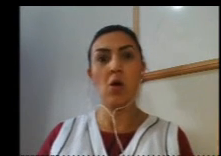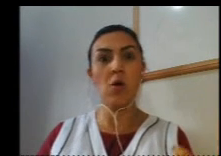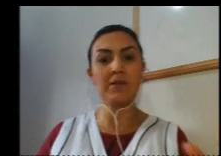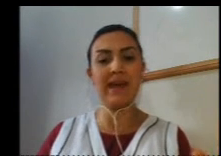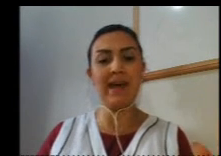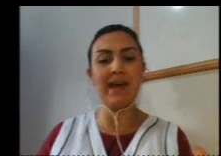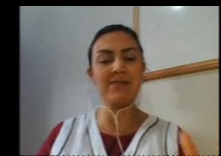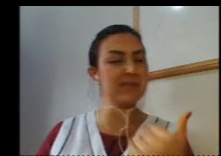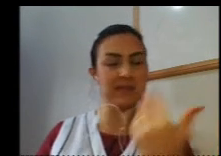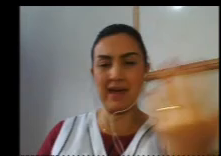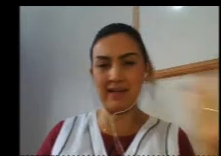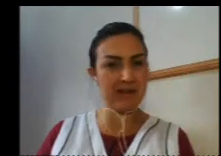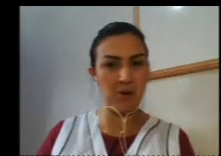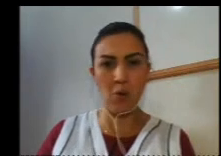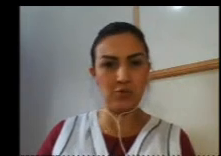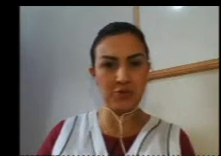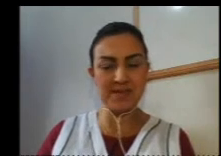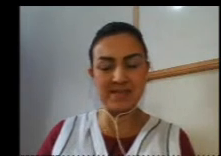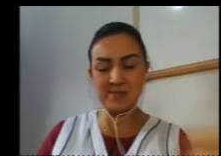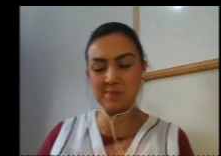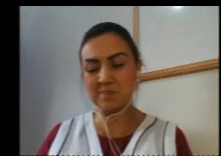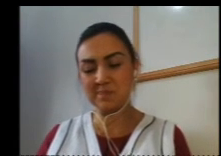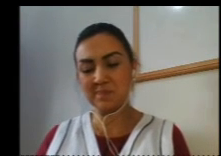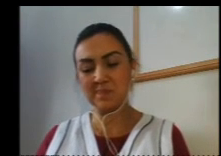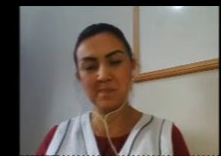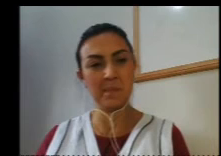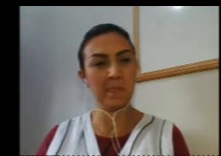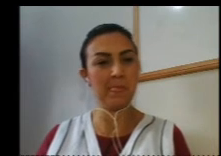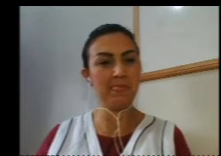cavalo, rodeios, entre outros.